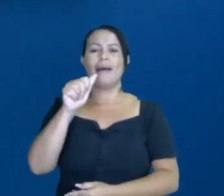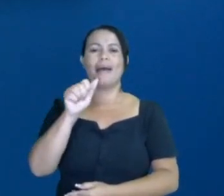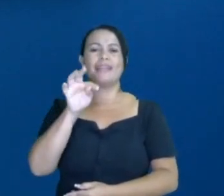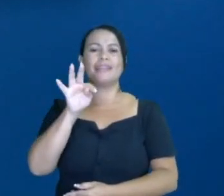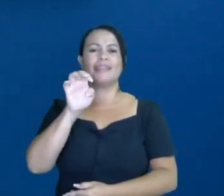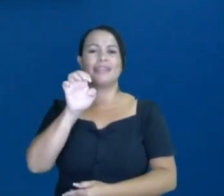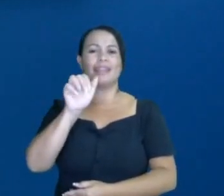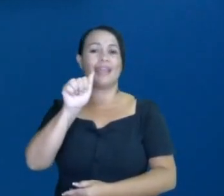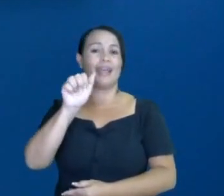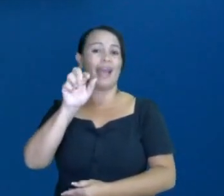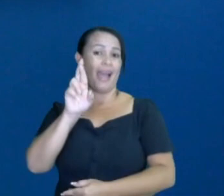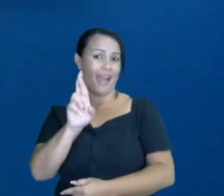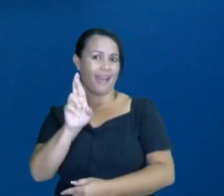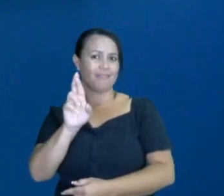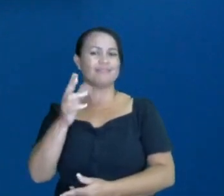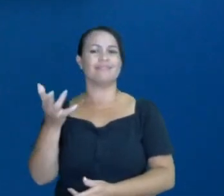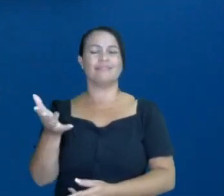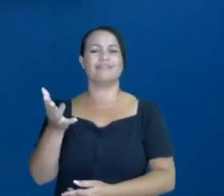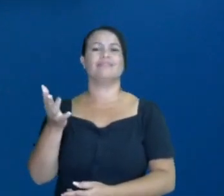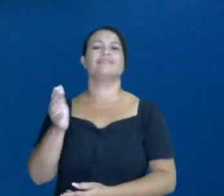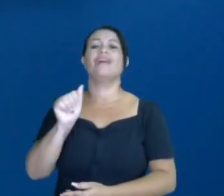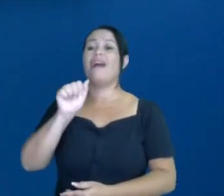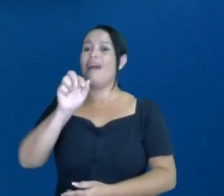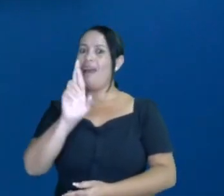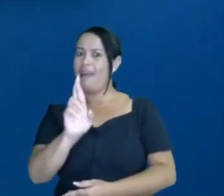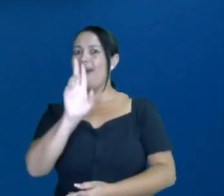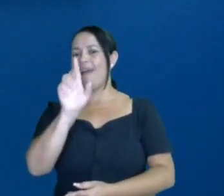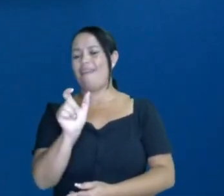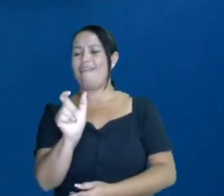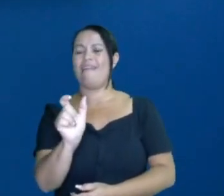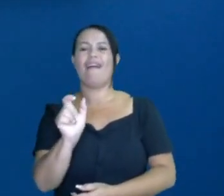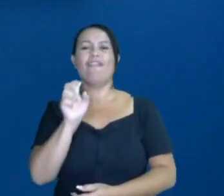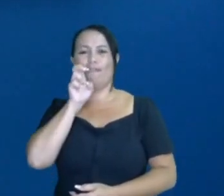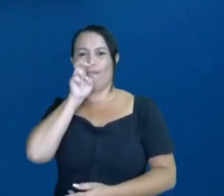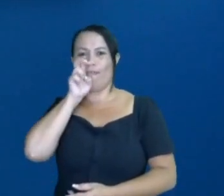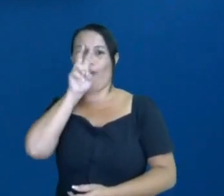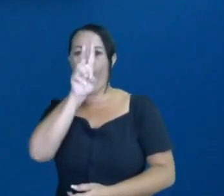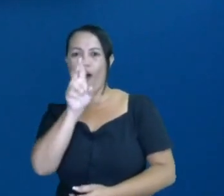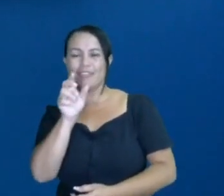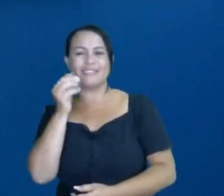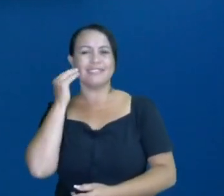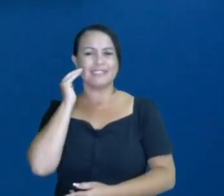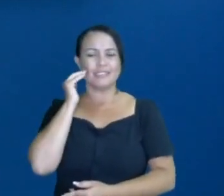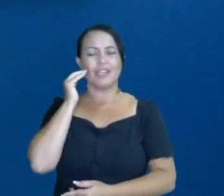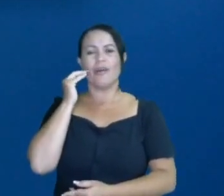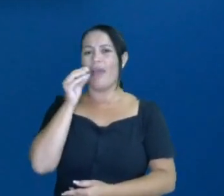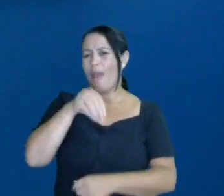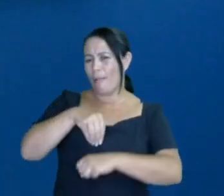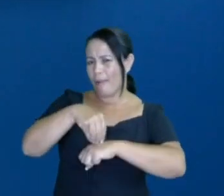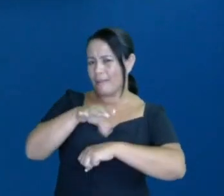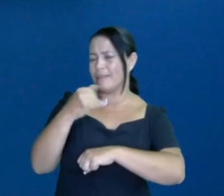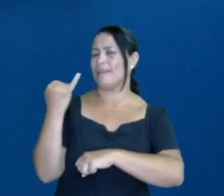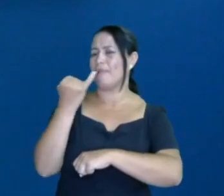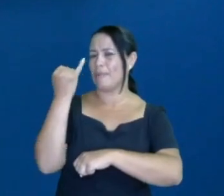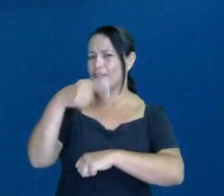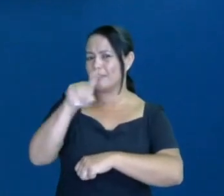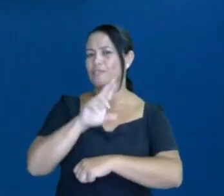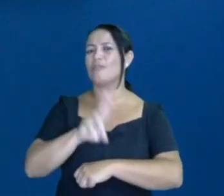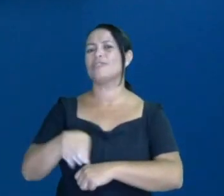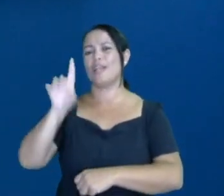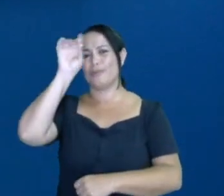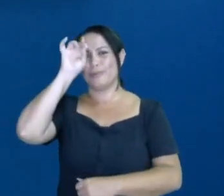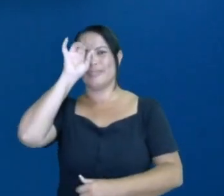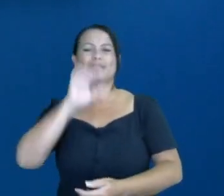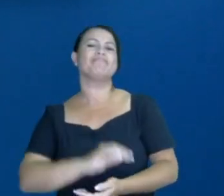Sapatear. Sapatear. A é a nossa sílaba tônica. Essa é uma dica muito boa que vocês vão utilizar no dia a dia de